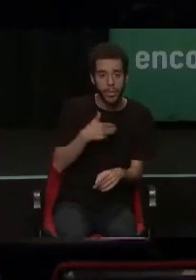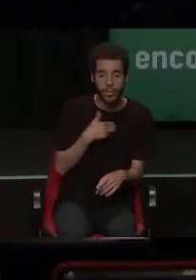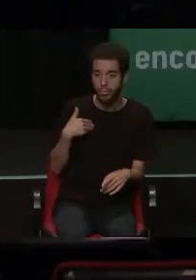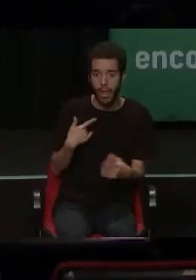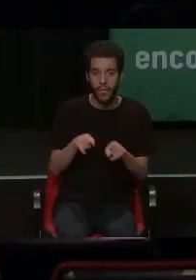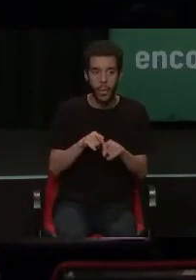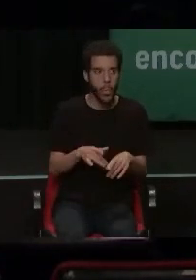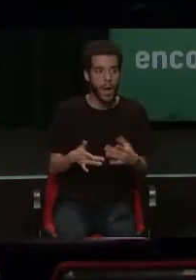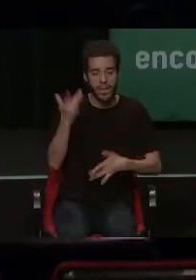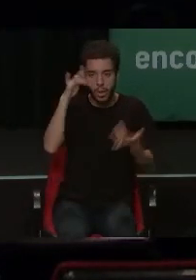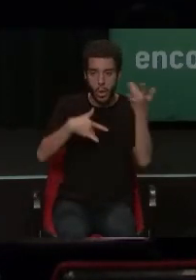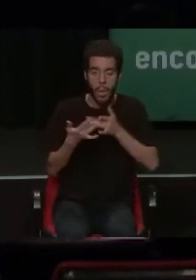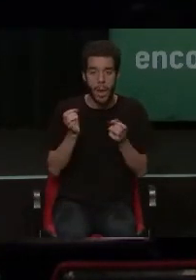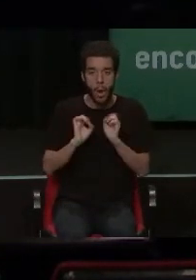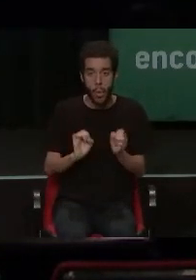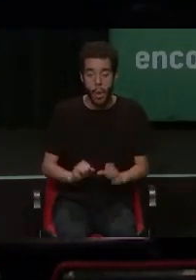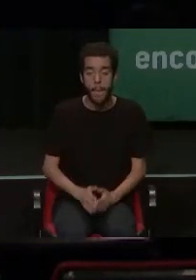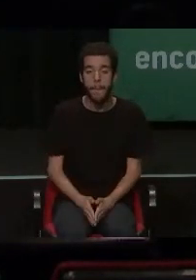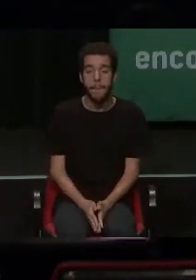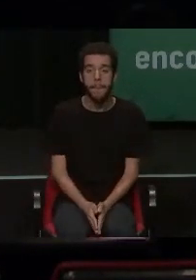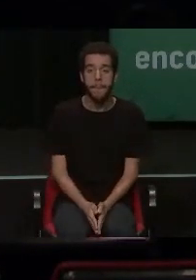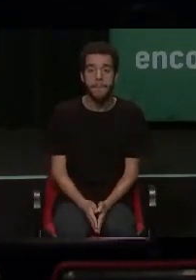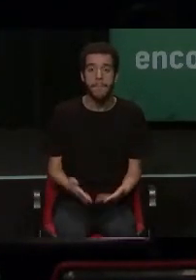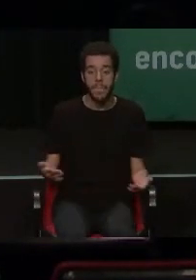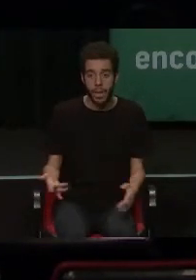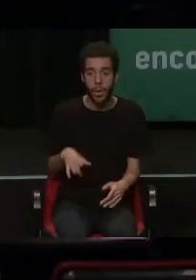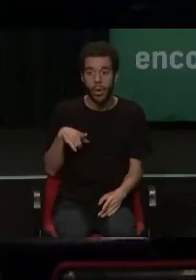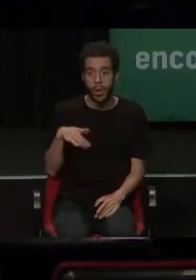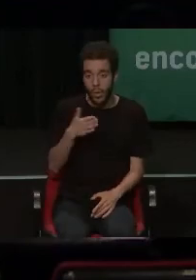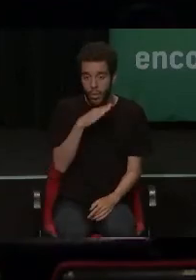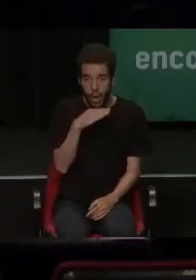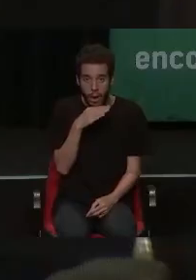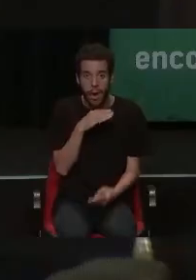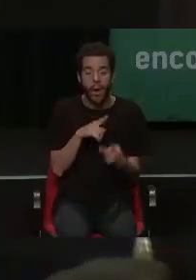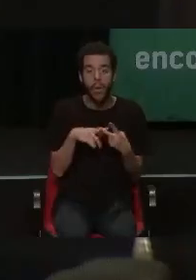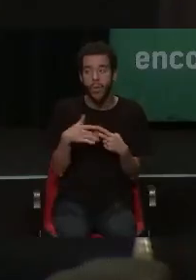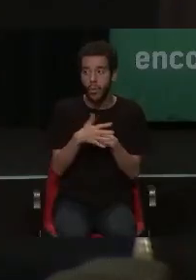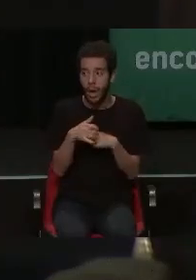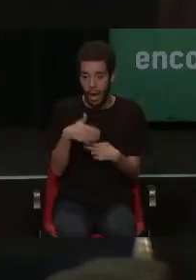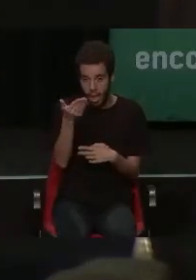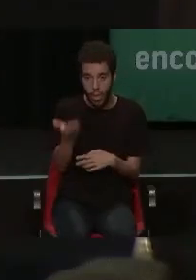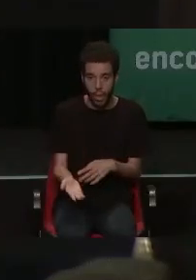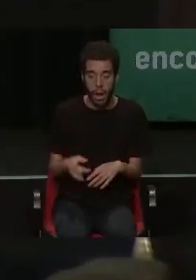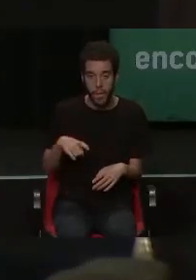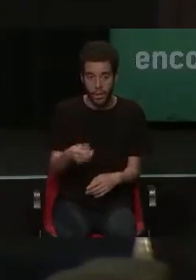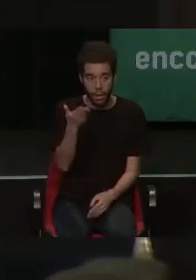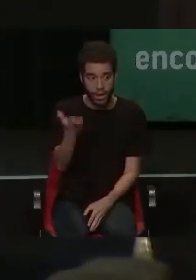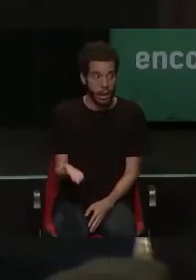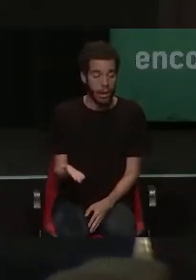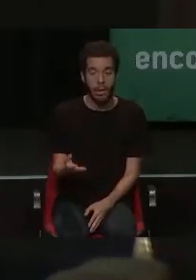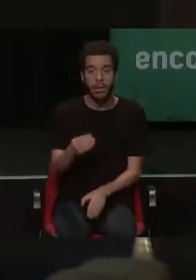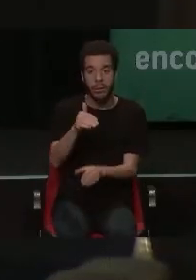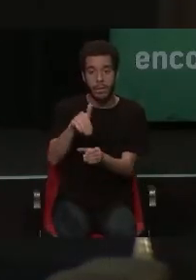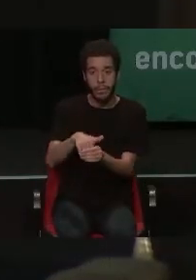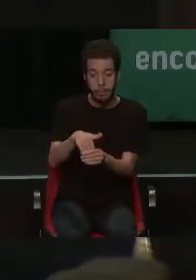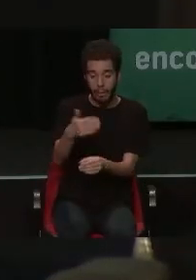Portanto, existem estes genes no cão e no gato, no reservatório intestinal, no intestino, em